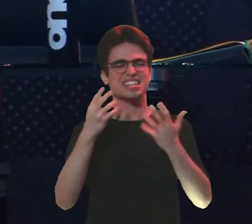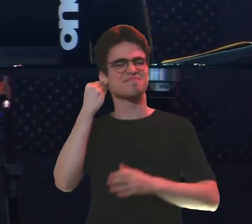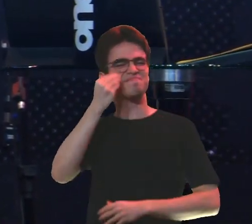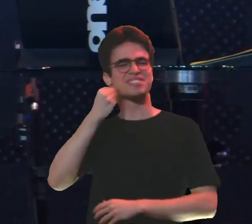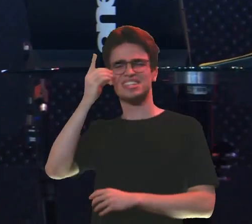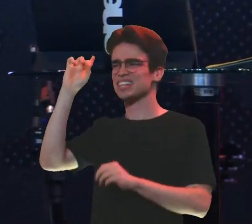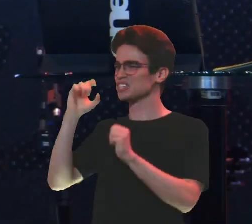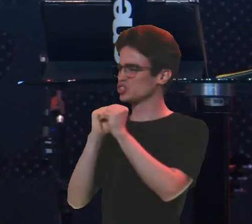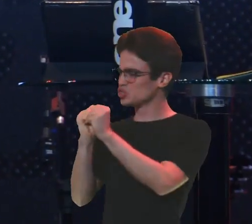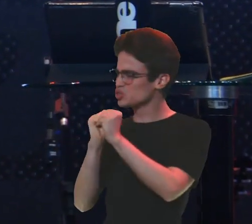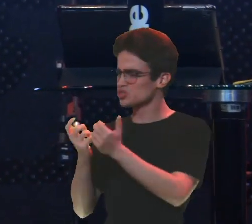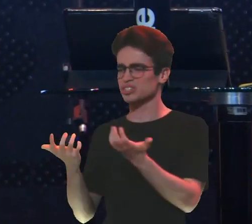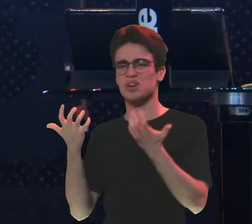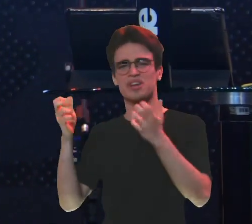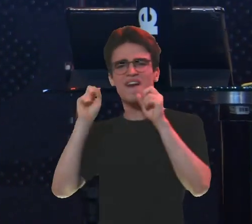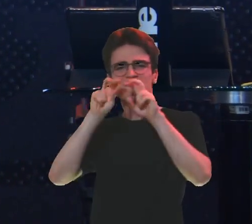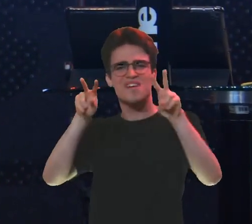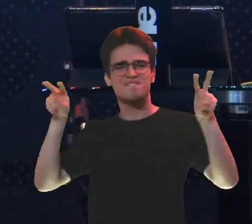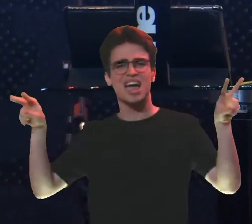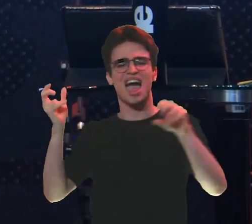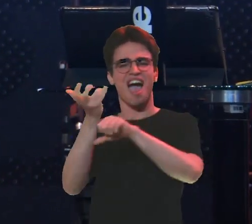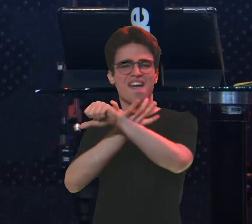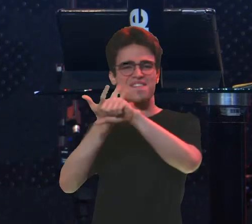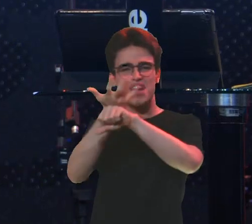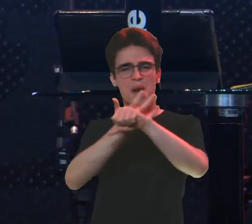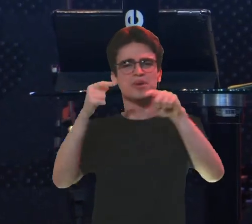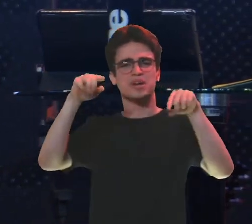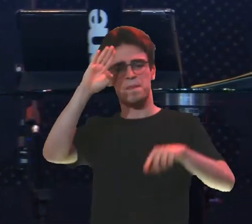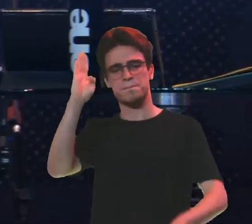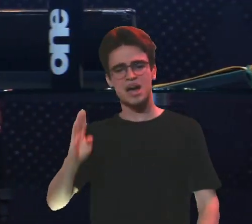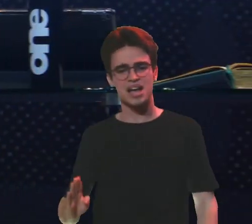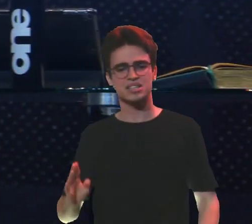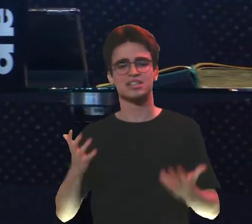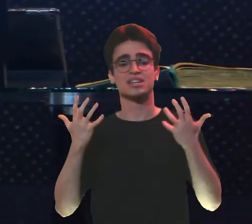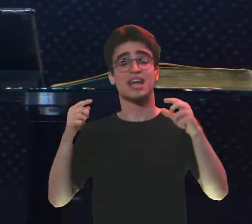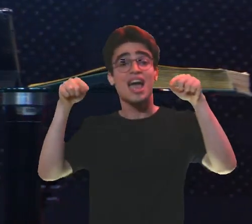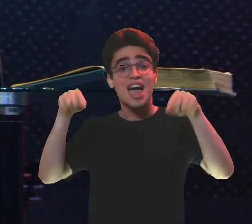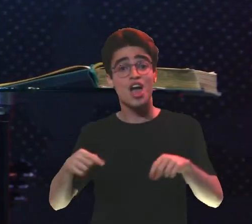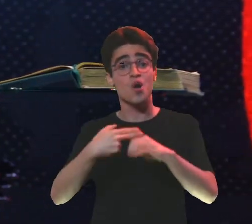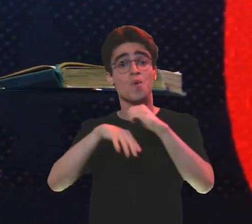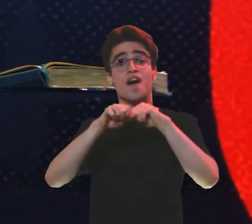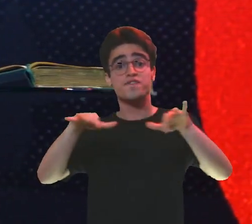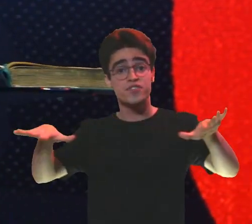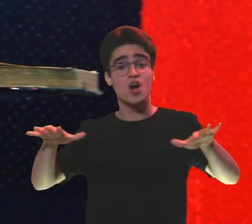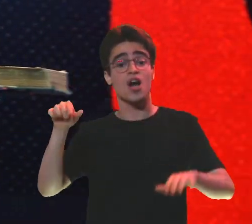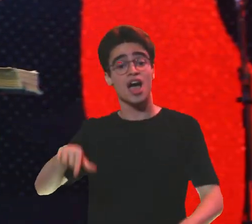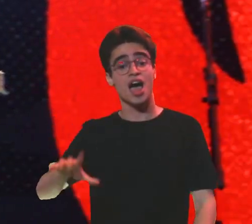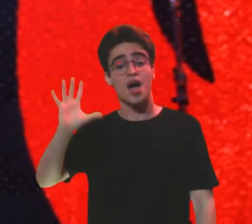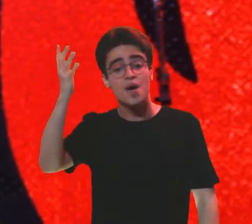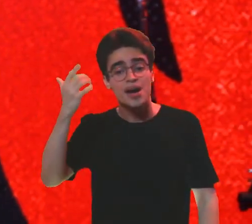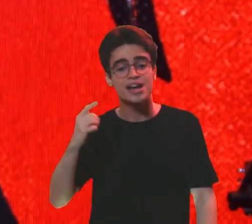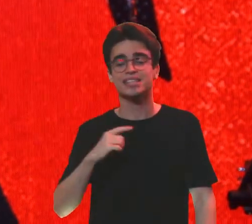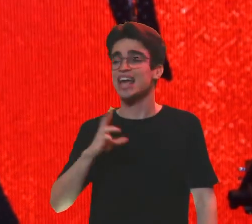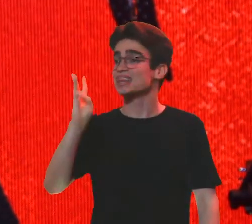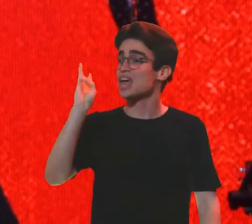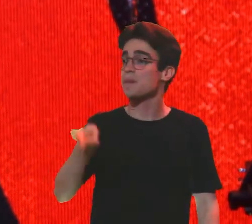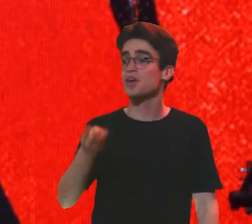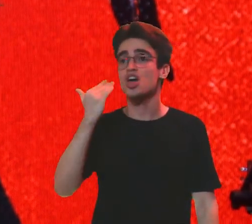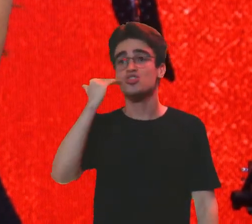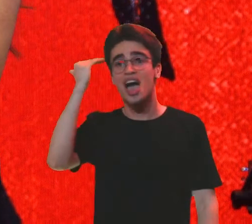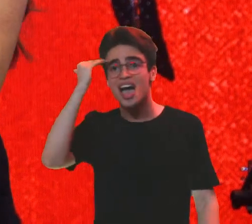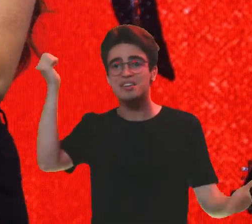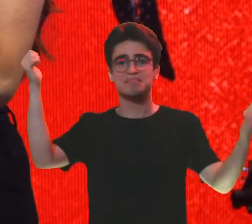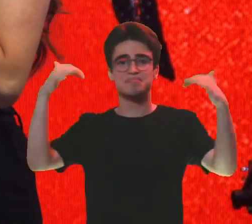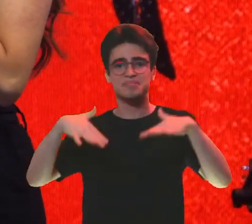nós queremos ver um avivamento acontecendo no Brasil, se a gente quer ver a visão do Flow se cumprindo aqui, ter 3.000 adolescentes